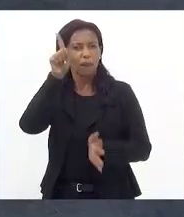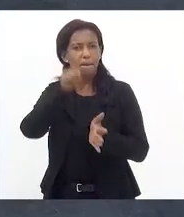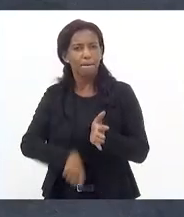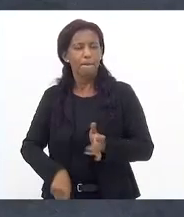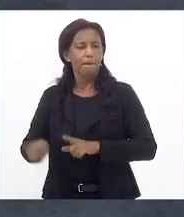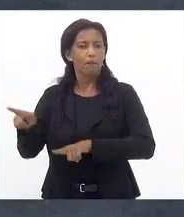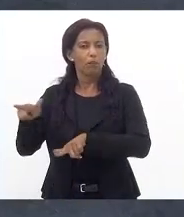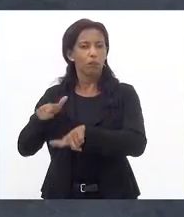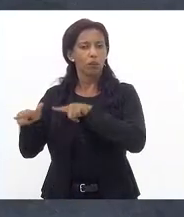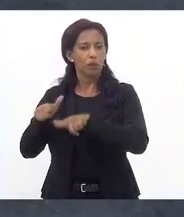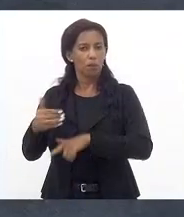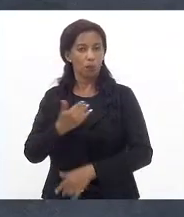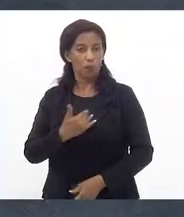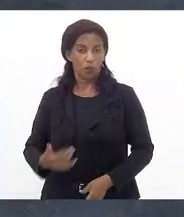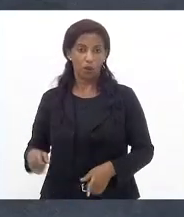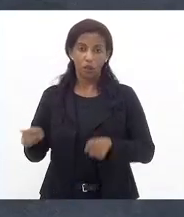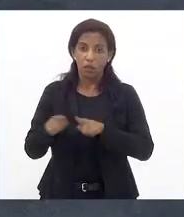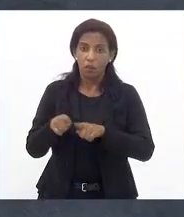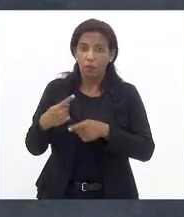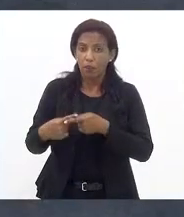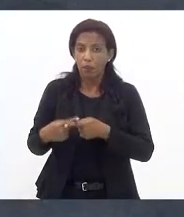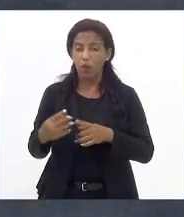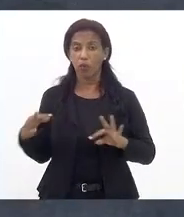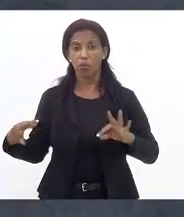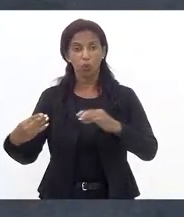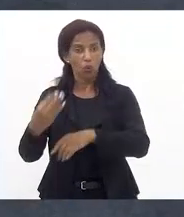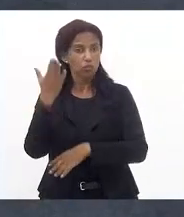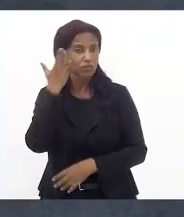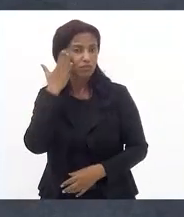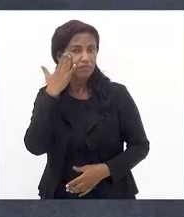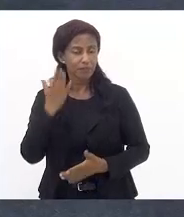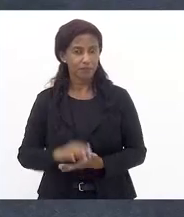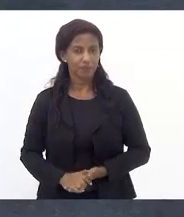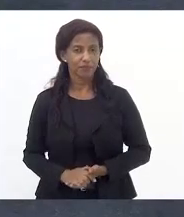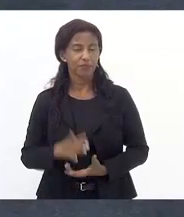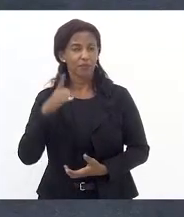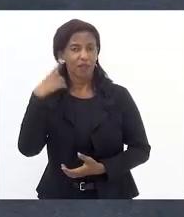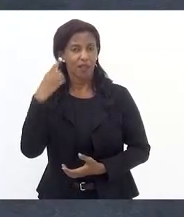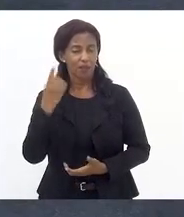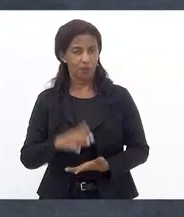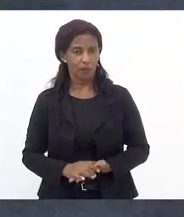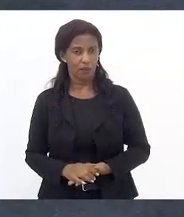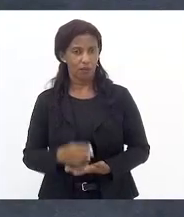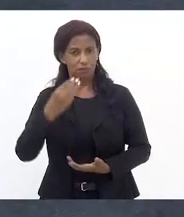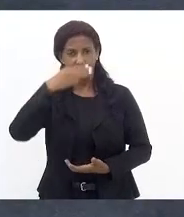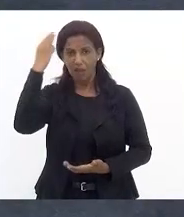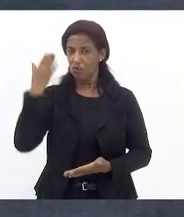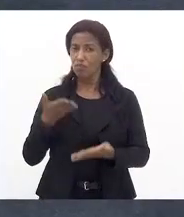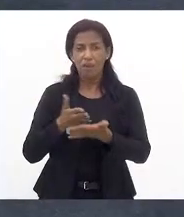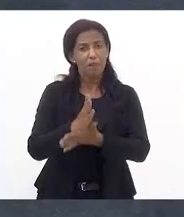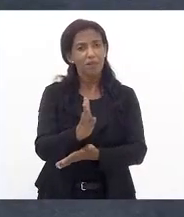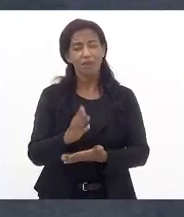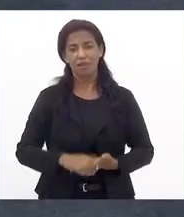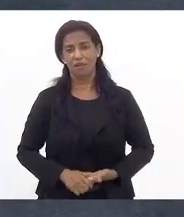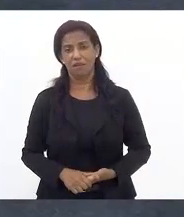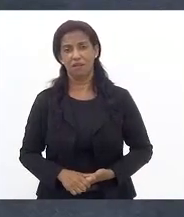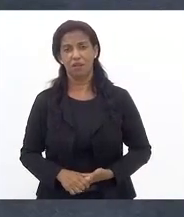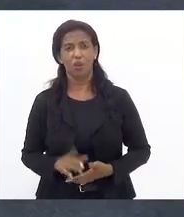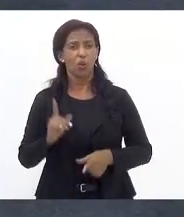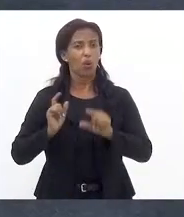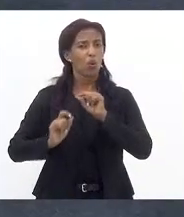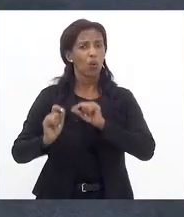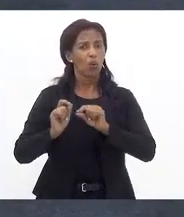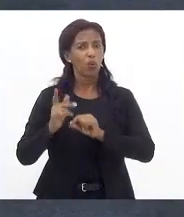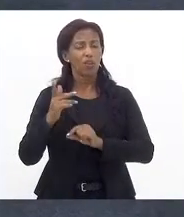para os servidores públicos. Até porque todos nós sabemos, deputado Márcio Pacheco, não passará nessa casa. O que vai ser feito